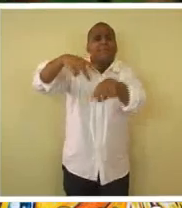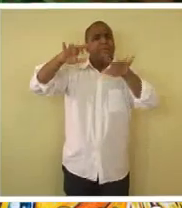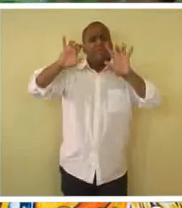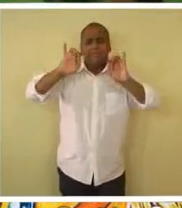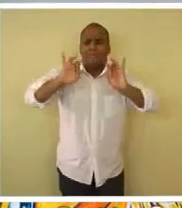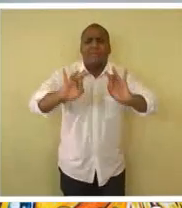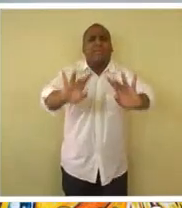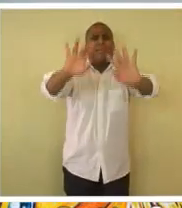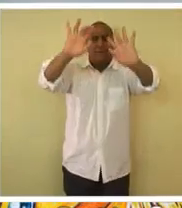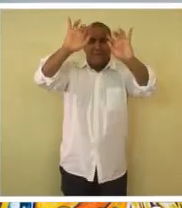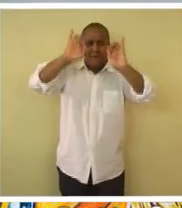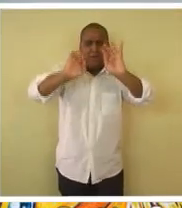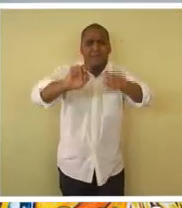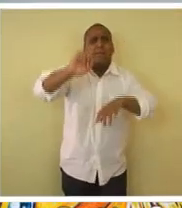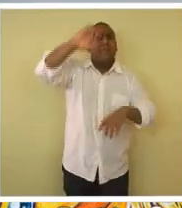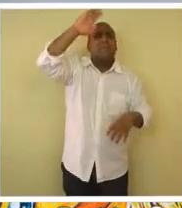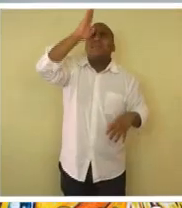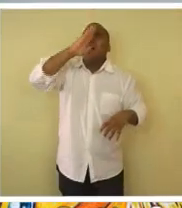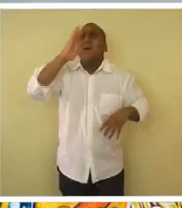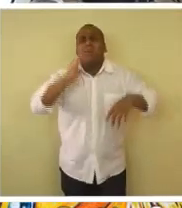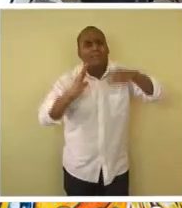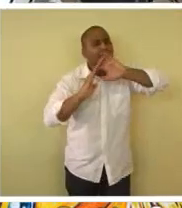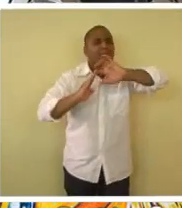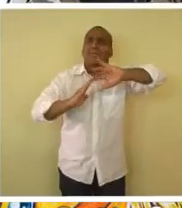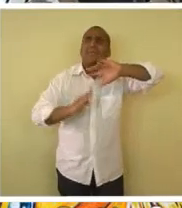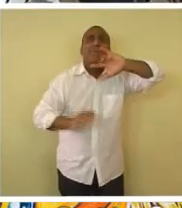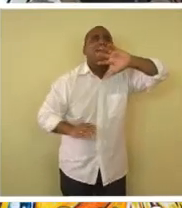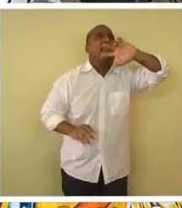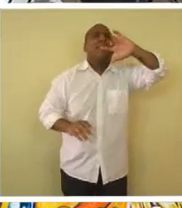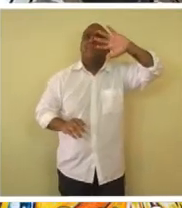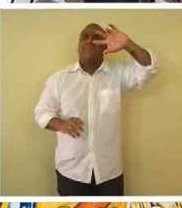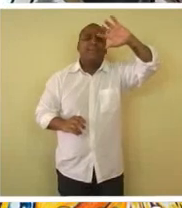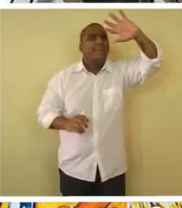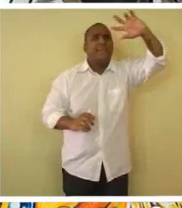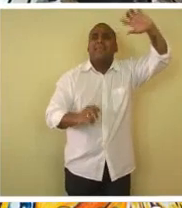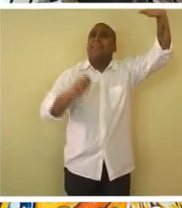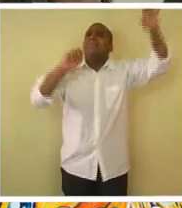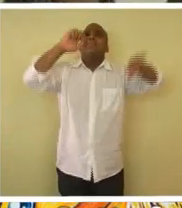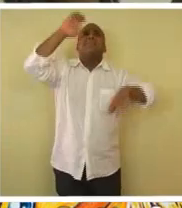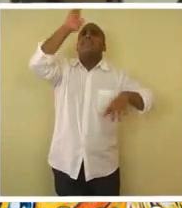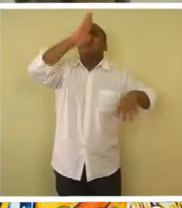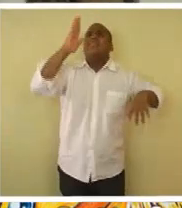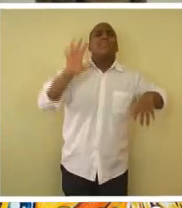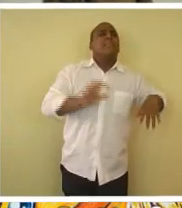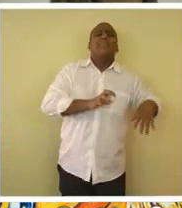amado Quero levar pelo mundo A luz e o calor